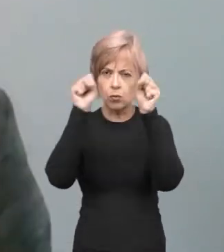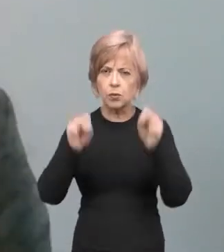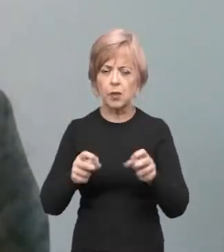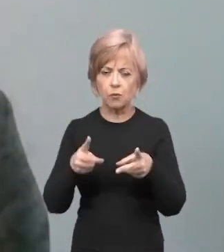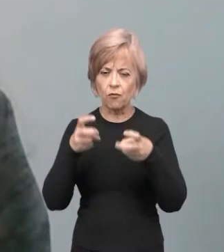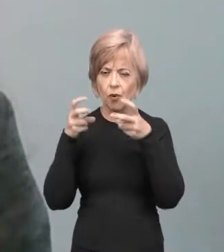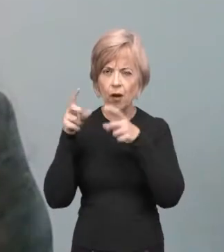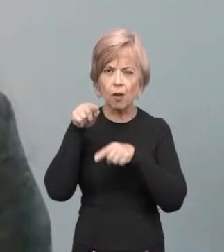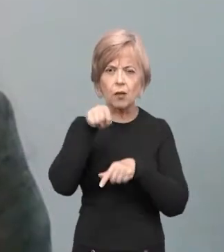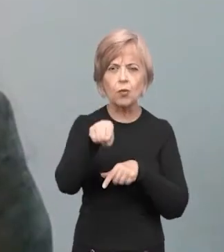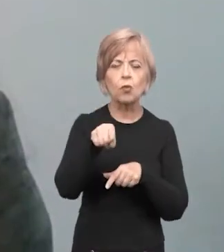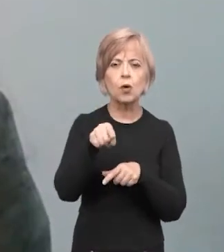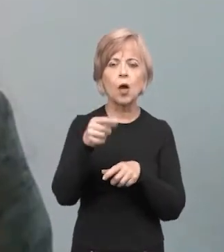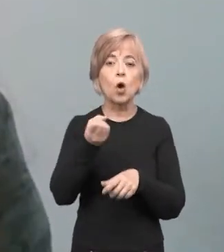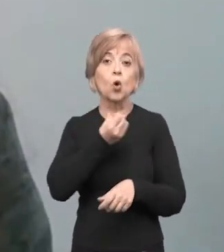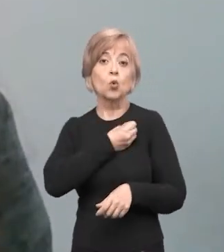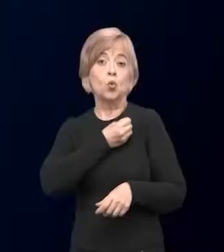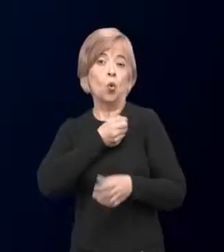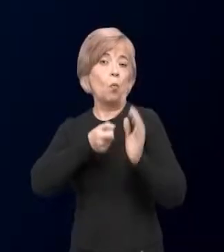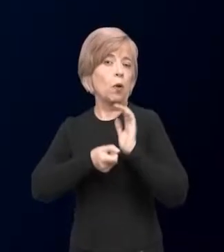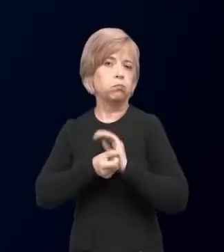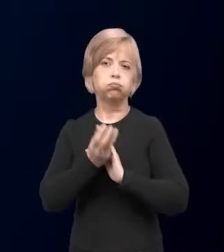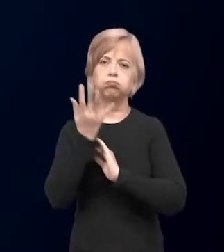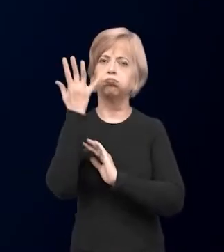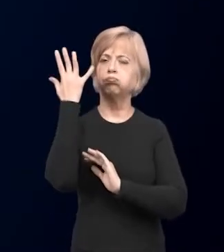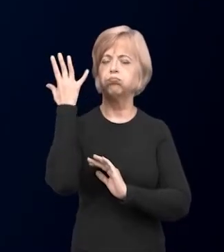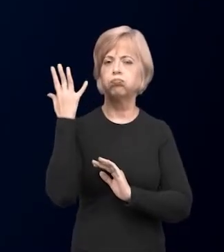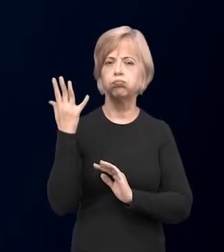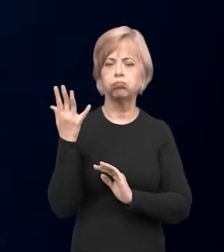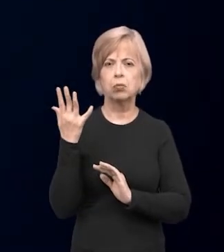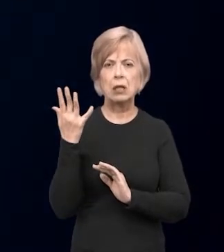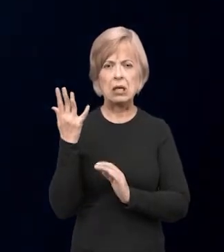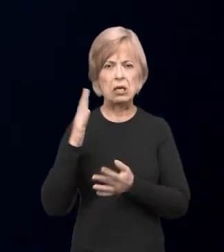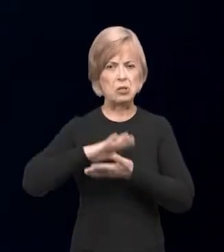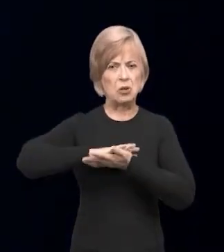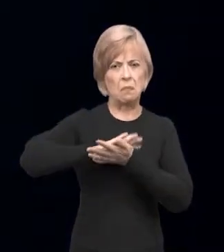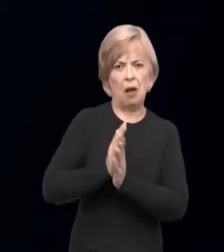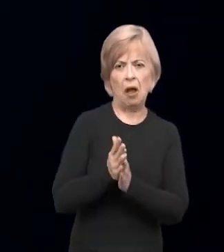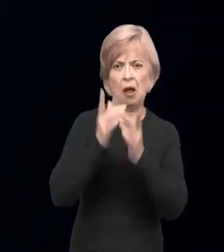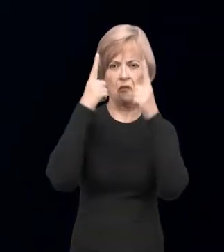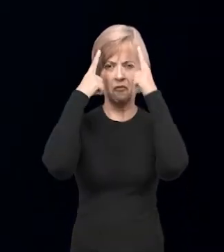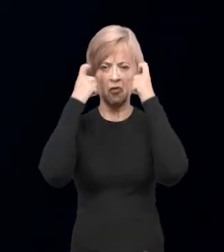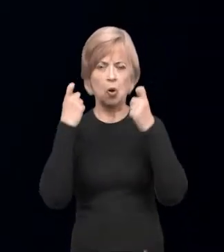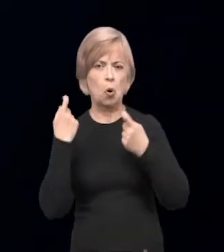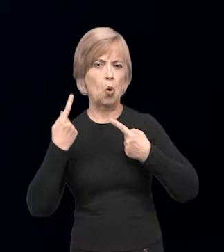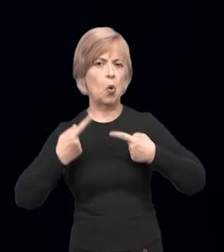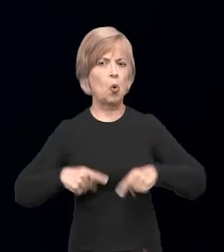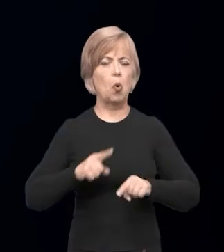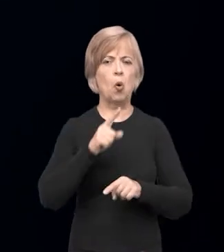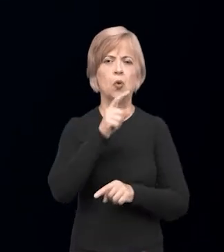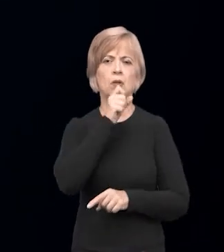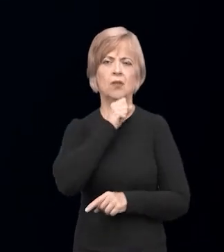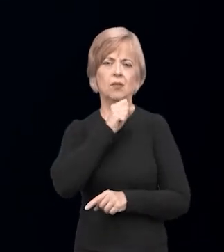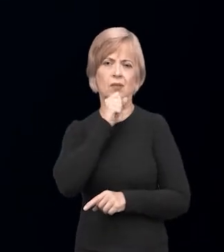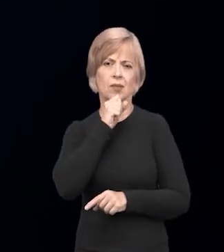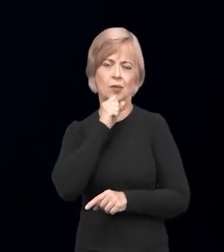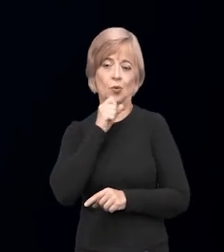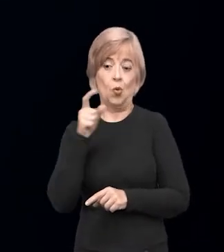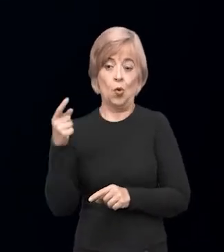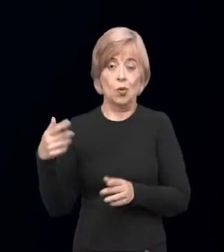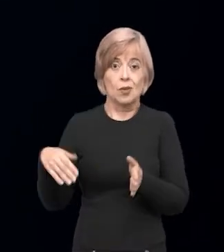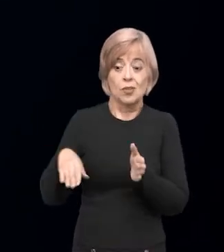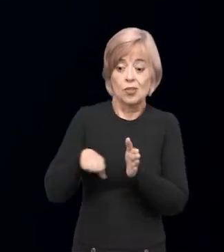verificarmos o grande número de denúncias de maus tratos, né, de violência contra a pessoa idosa que chega